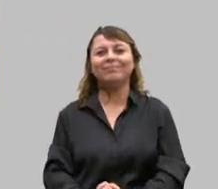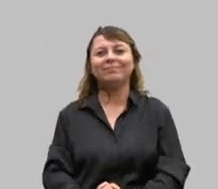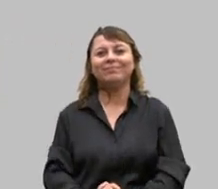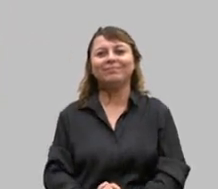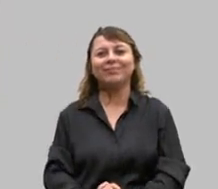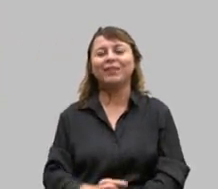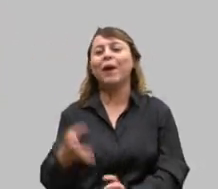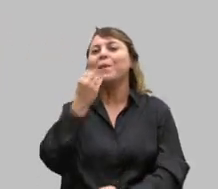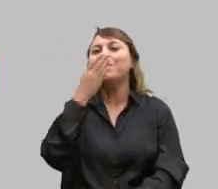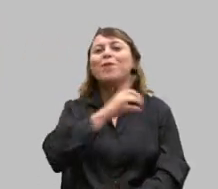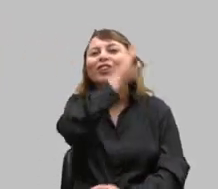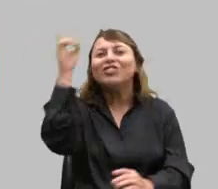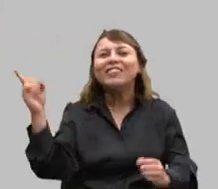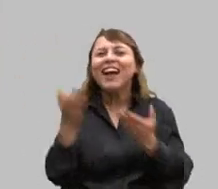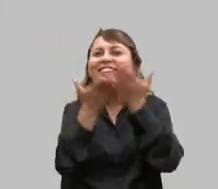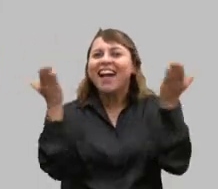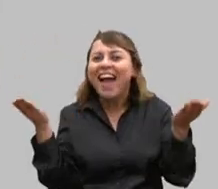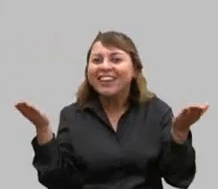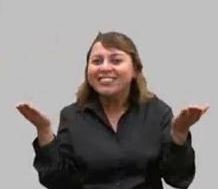Bom dia gente